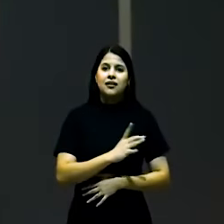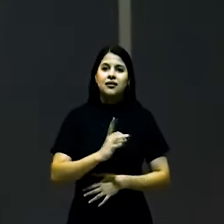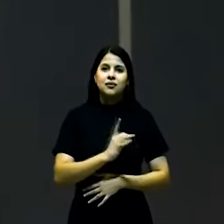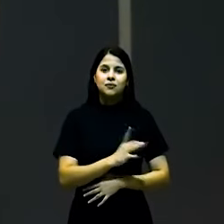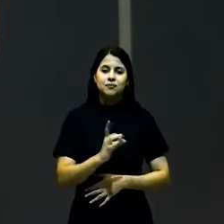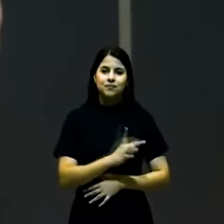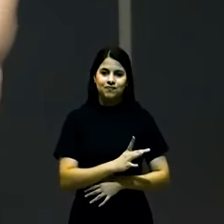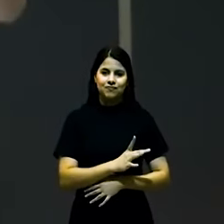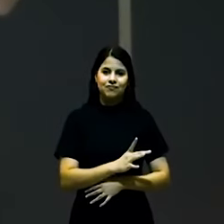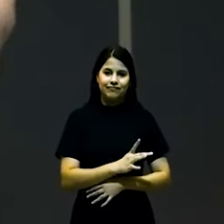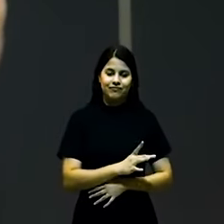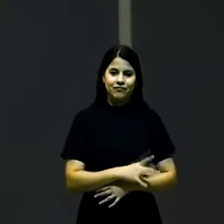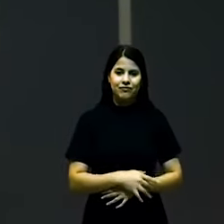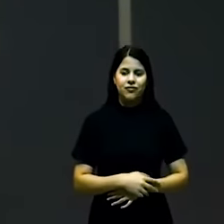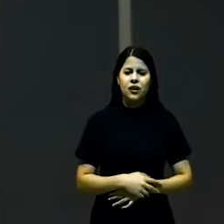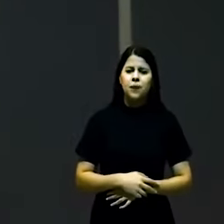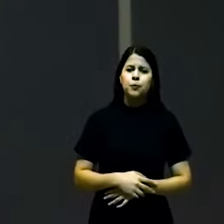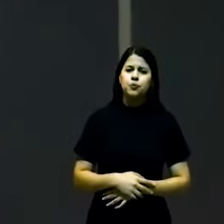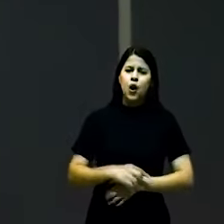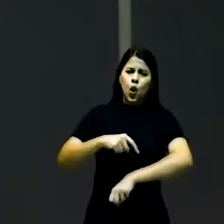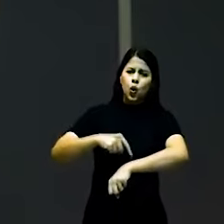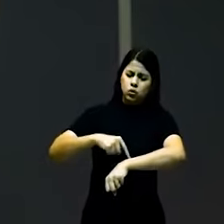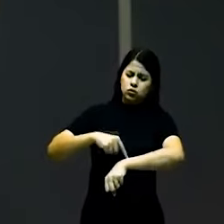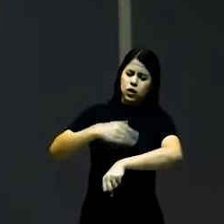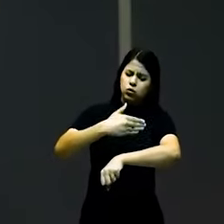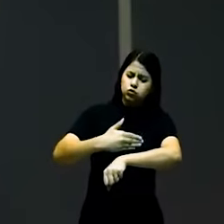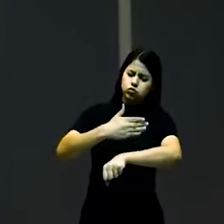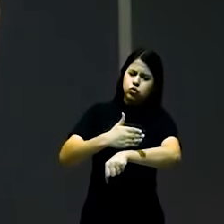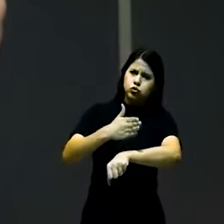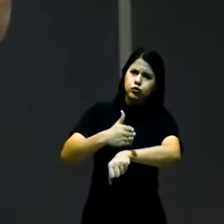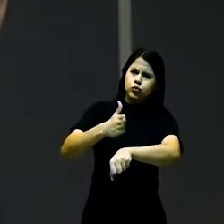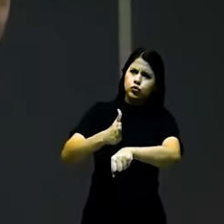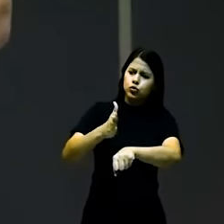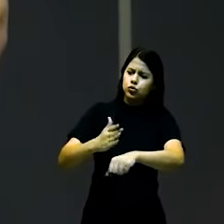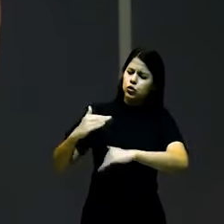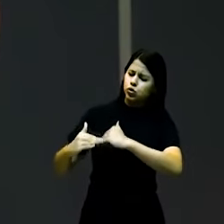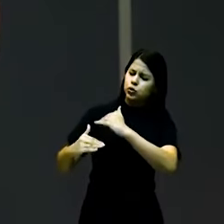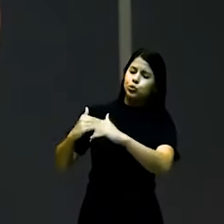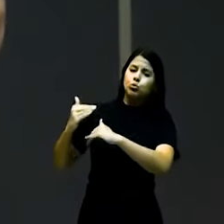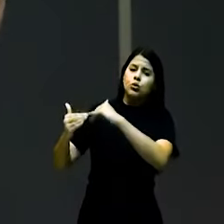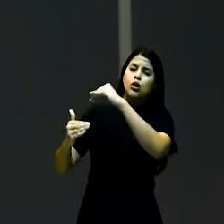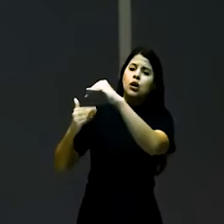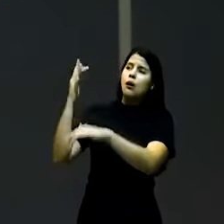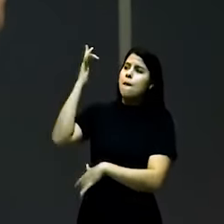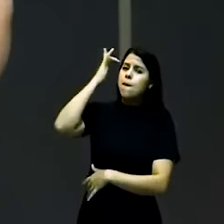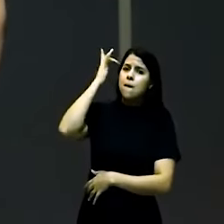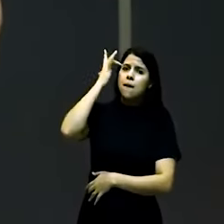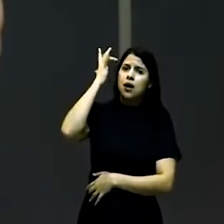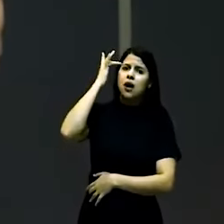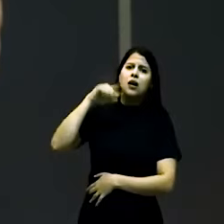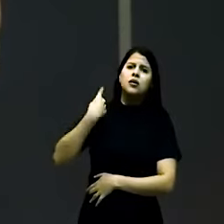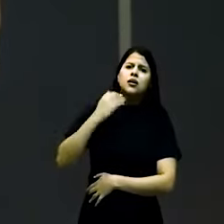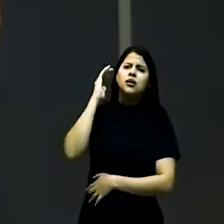sim, conhecendo a Deus, a gente entende que esse medo deve ser lançado aos